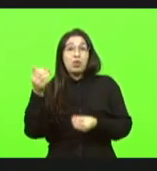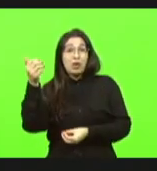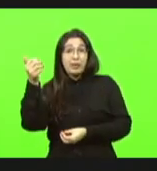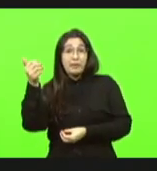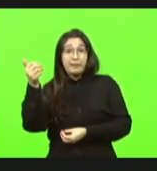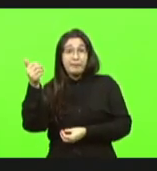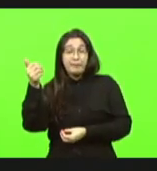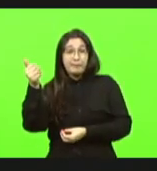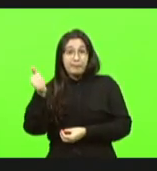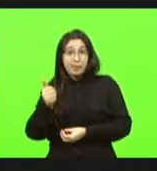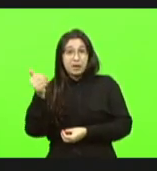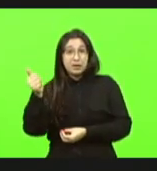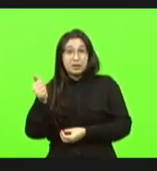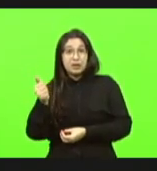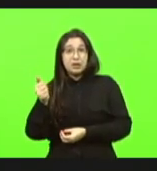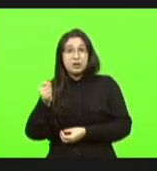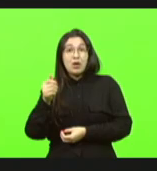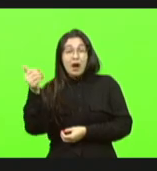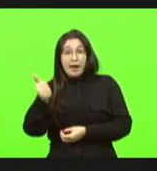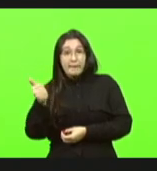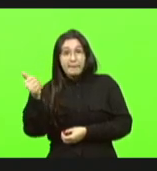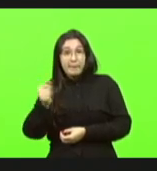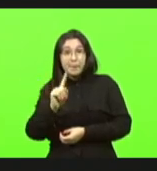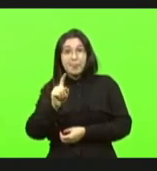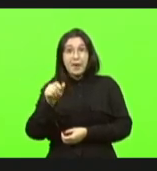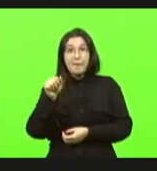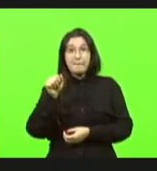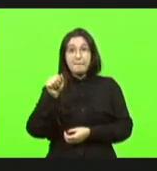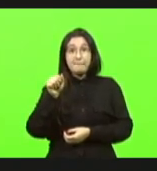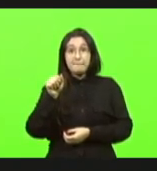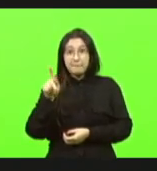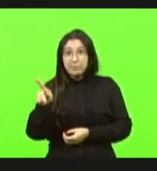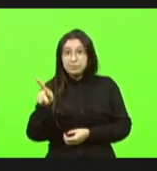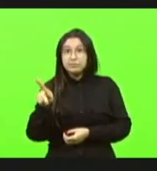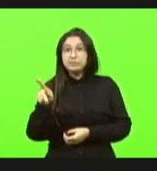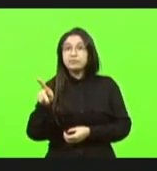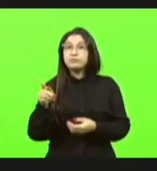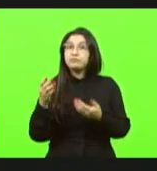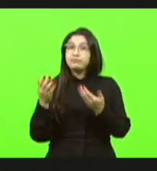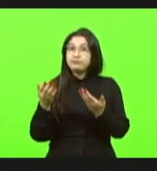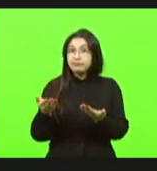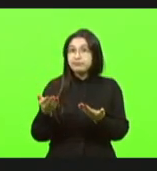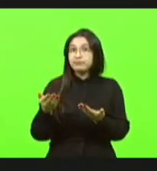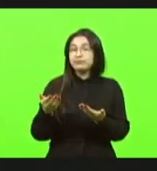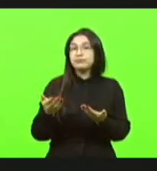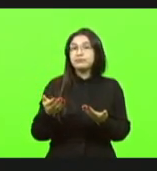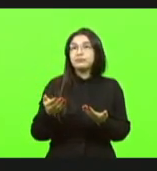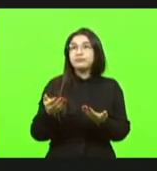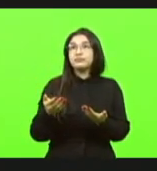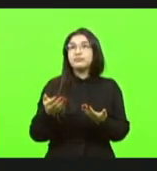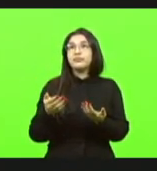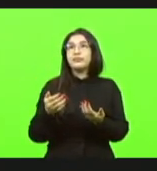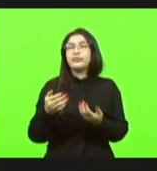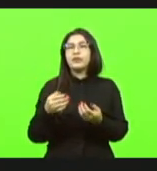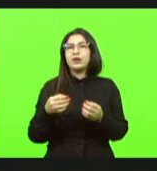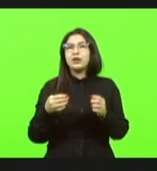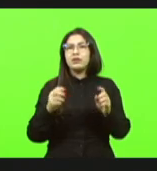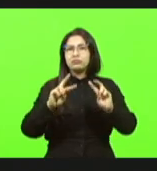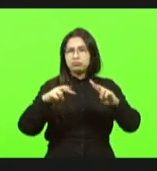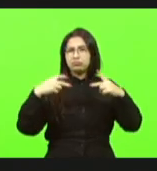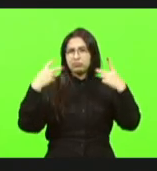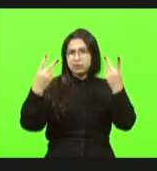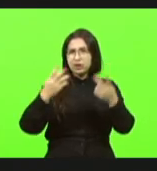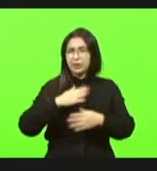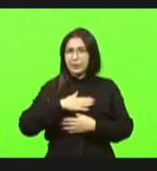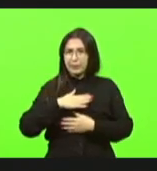aqui de aposentados são pensionistas pensionistas aqui na sala e de mão enorme mesmo sua esposa possa deixar o link Eu vim da minha página